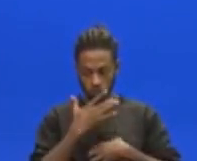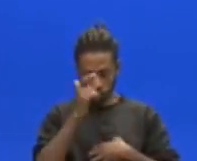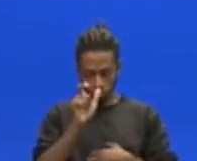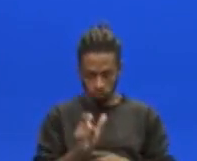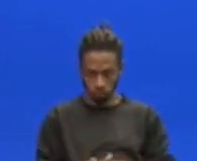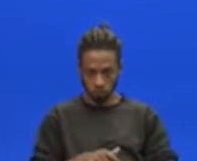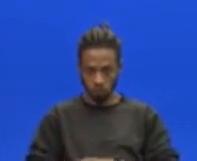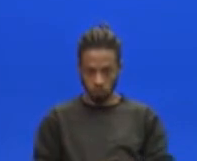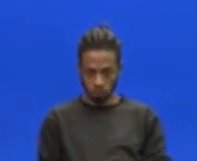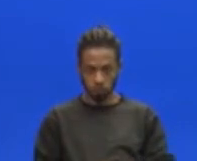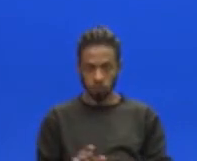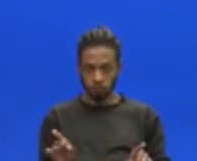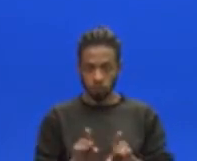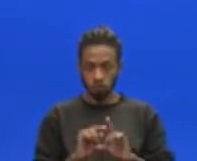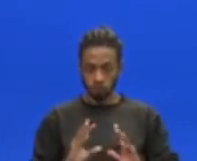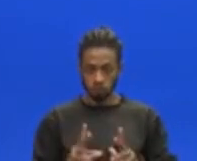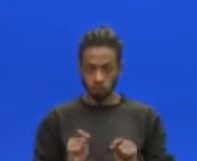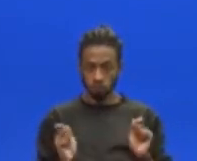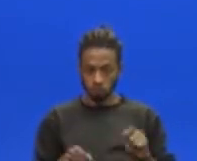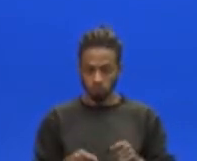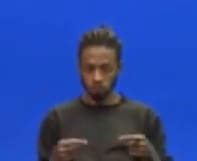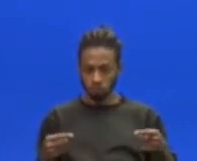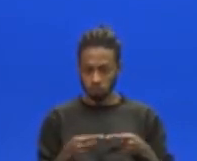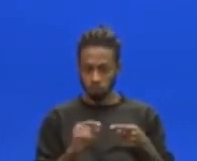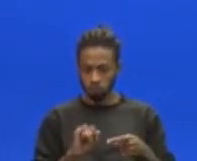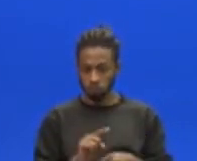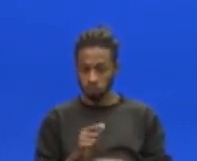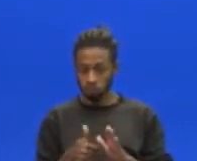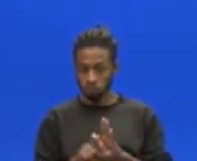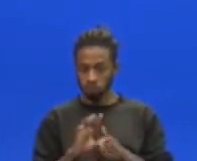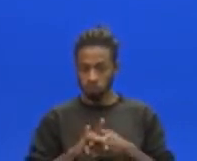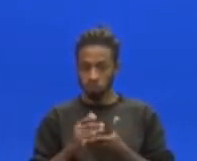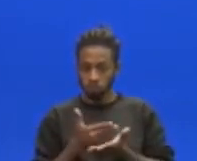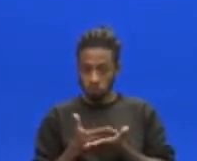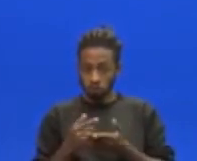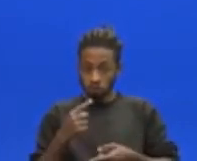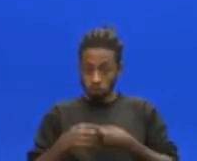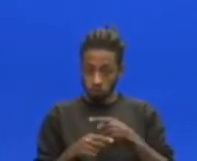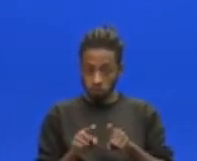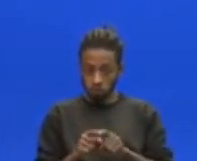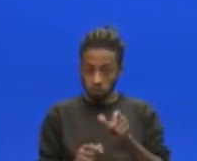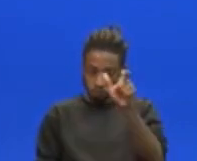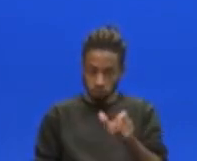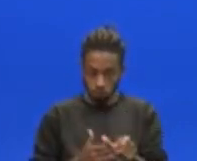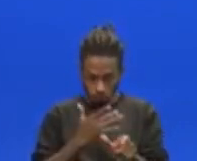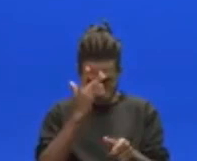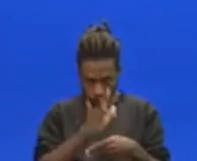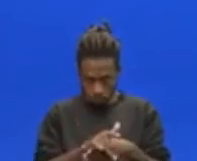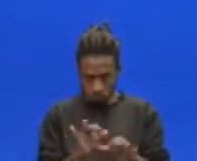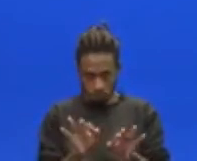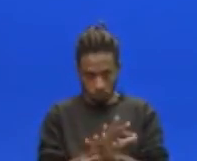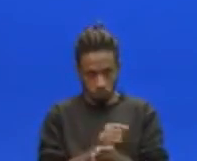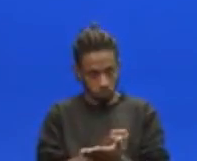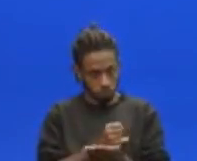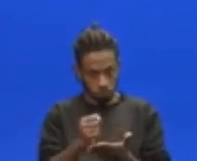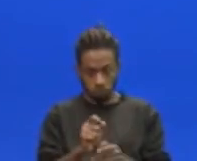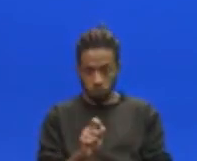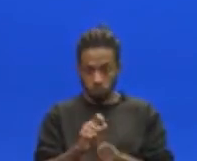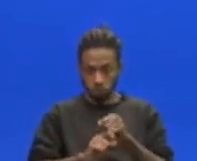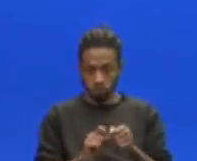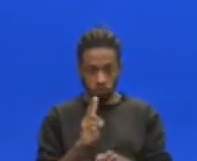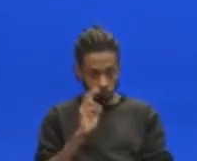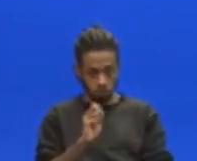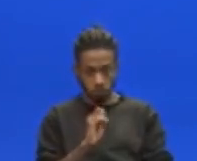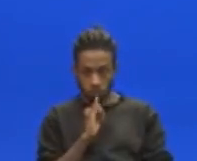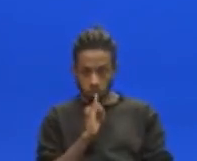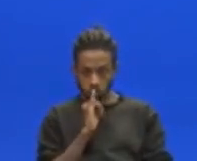adoeça. Isso tudo faz sentido antes do adoecimento. Depois que o indivíduo adoece, que aquelas forças